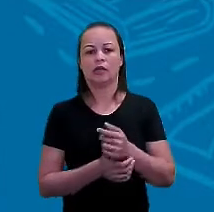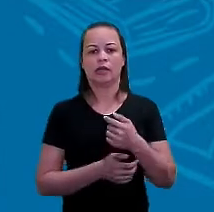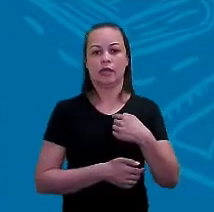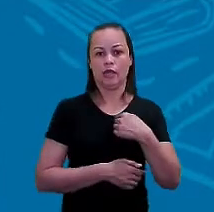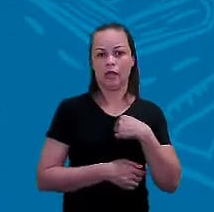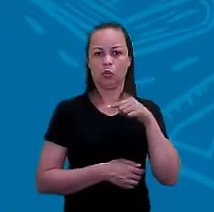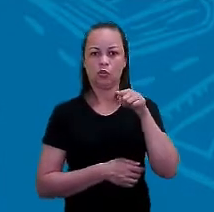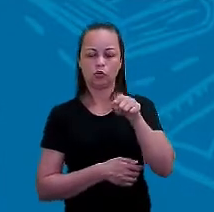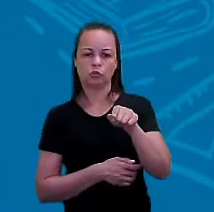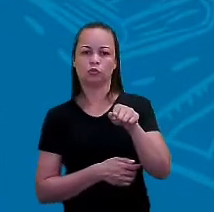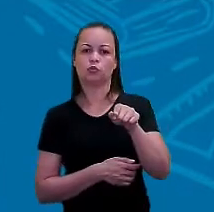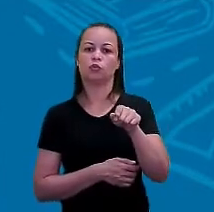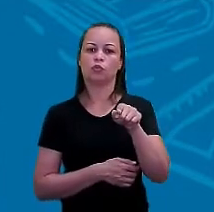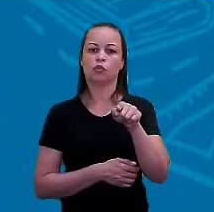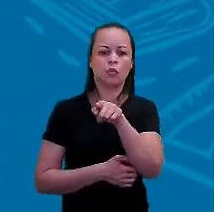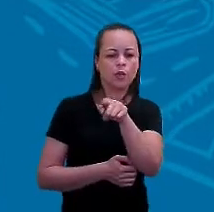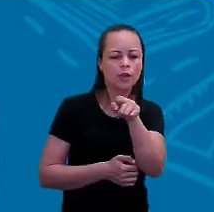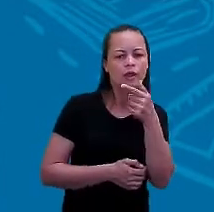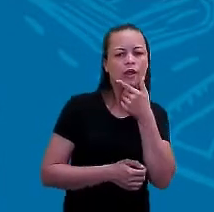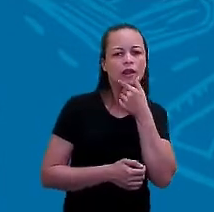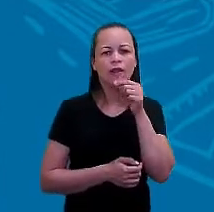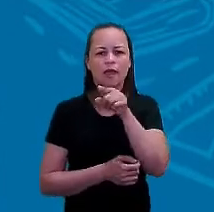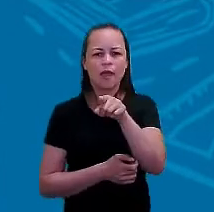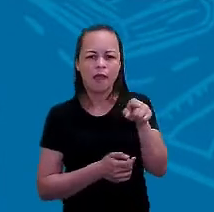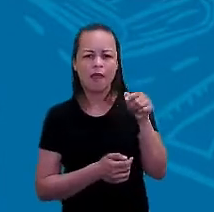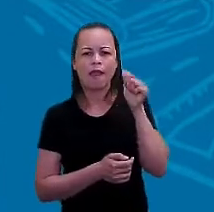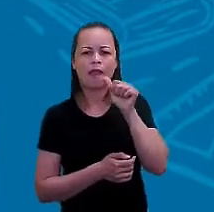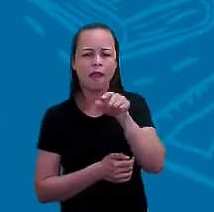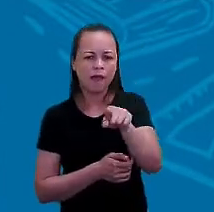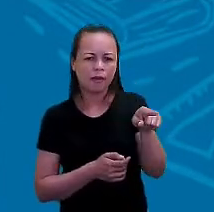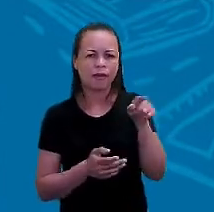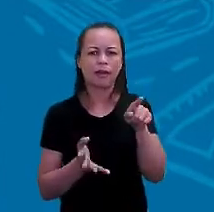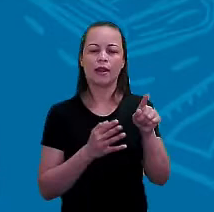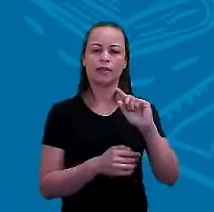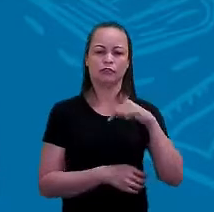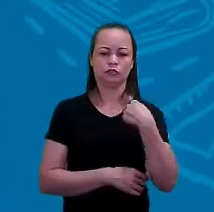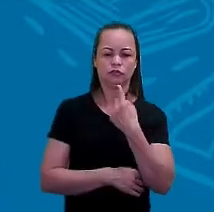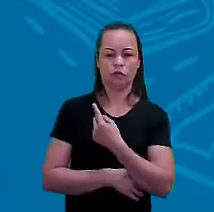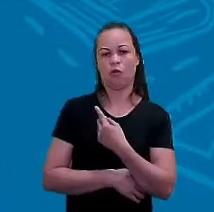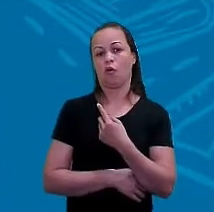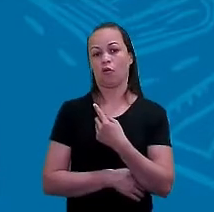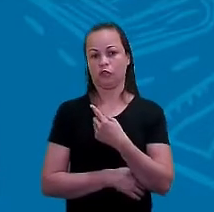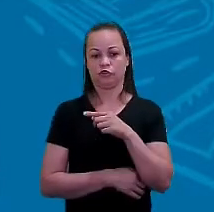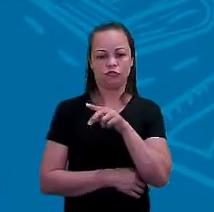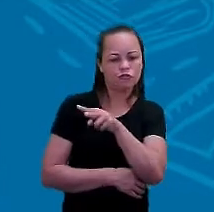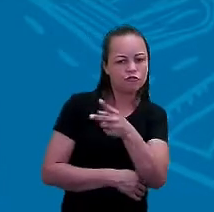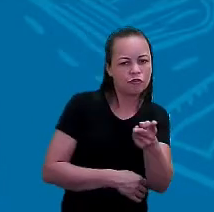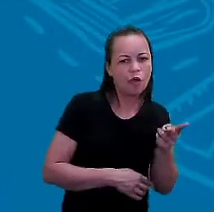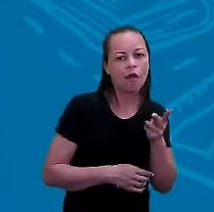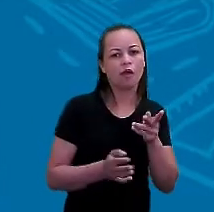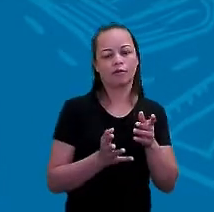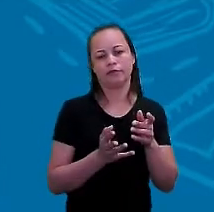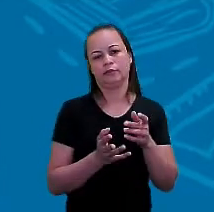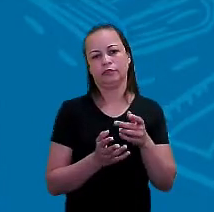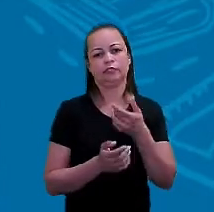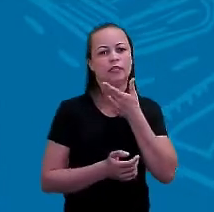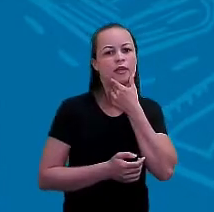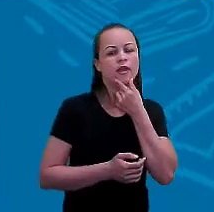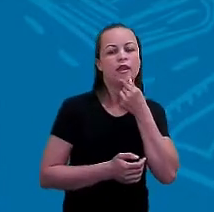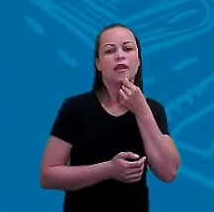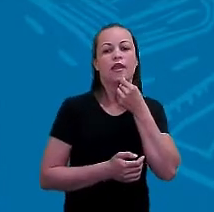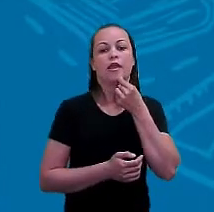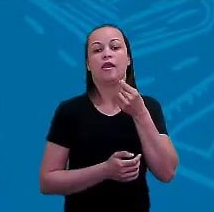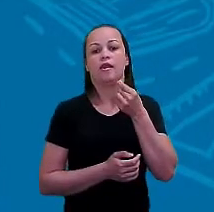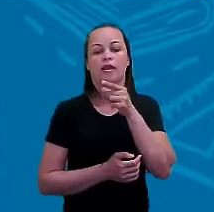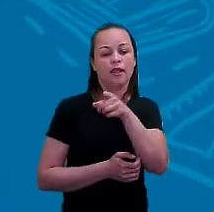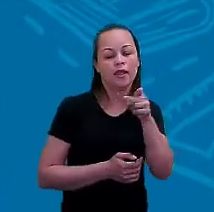you, and they. That's okay? Bem, vocês observaram que quando a gente fala he, she e it, a gente